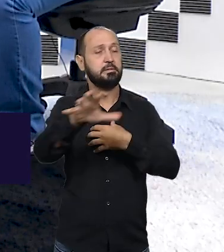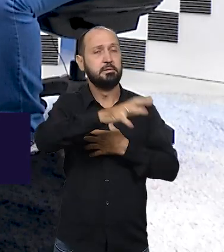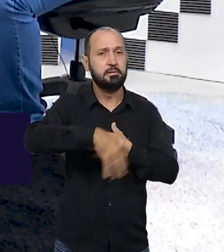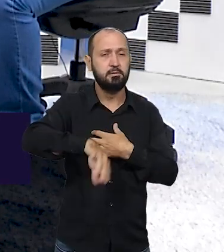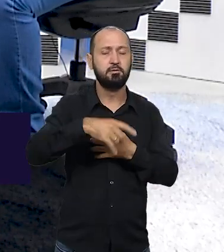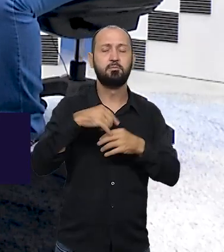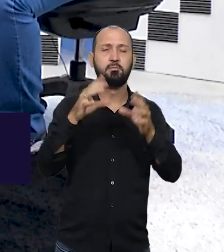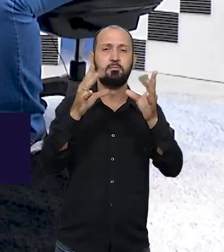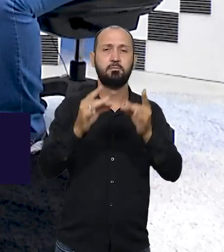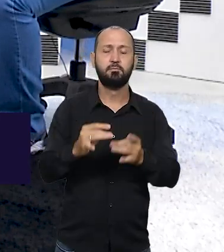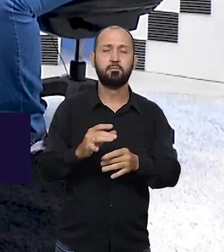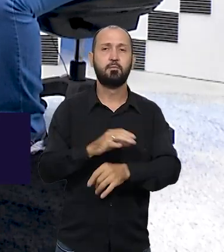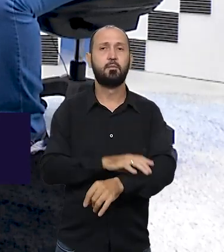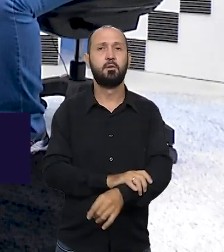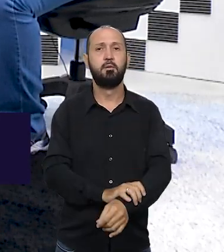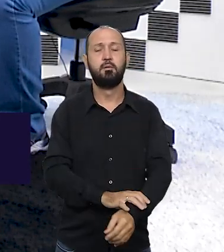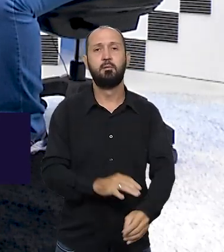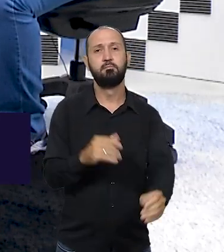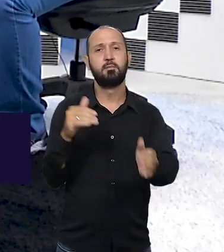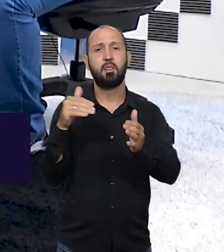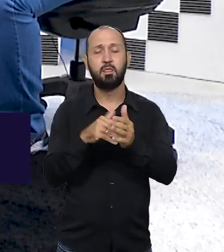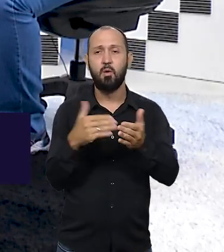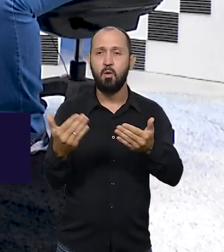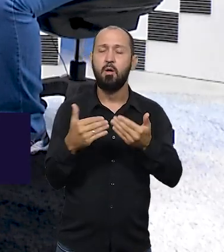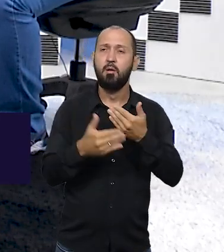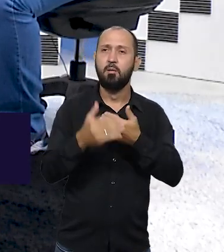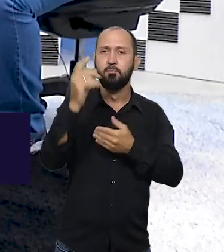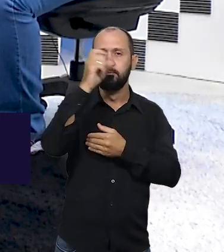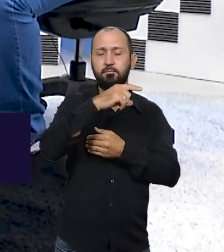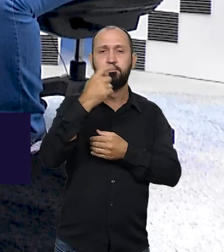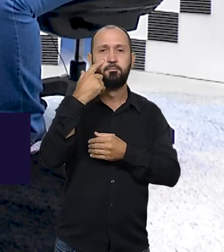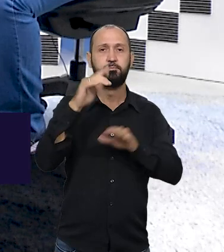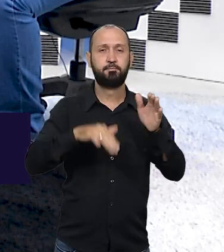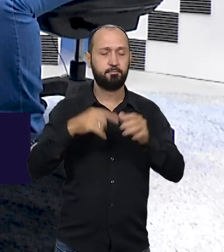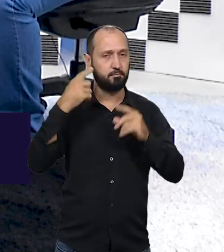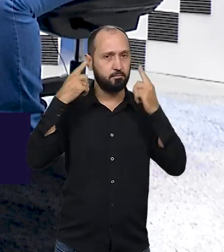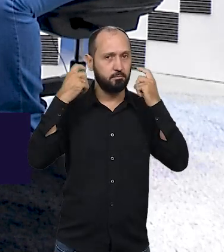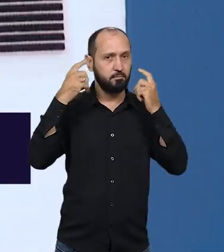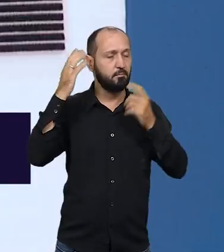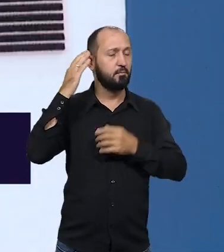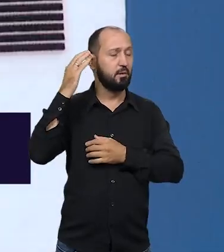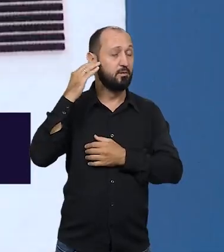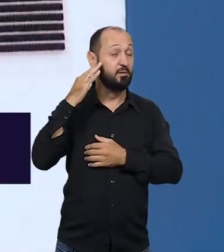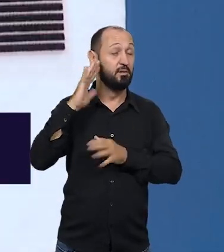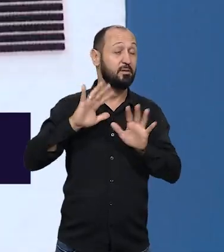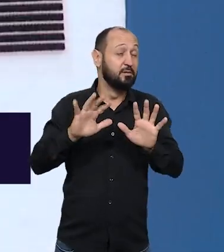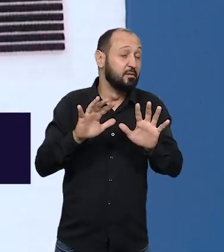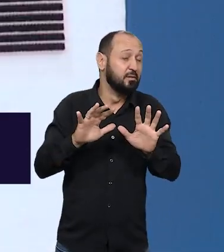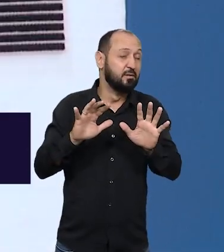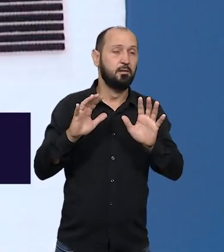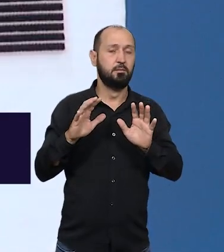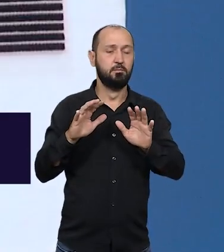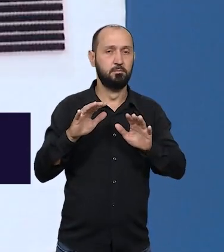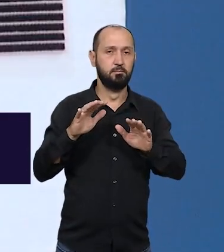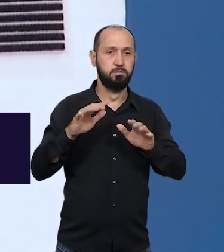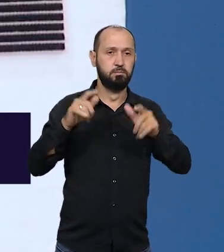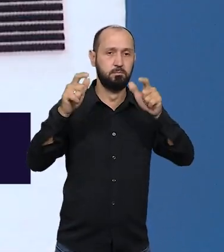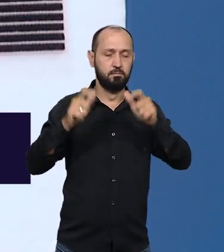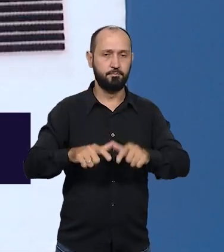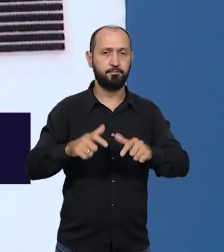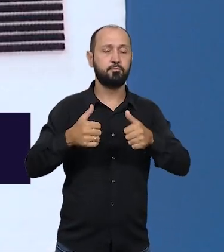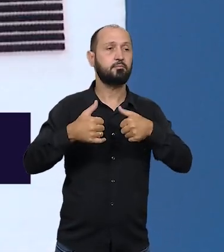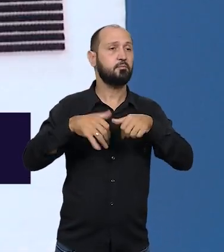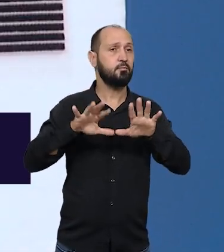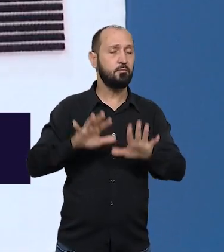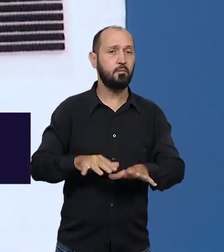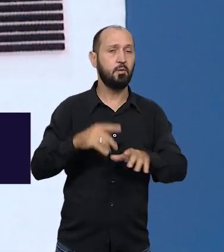caso dele, ele tinha umas questões sensoriais, até hoje ele tem muito grande com relação principalmente à audição, né? Dependendo do